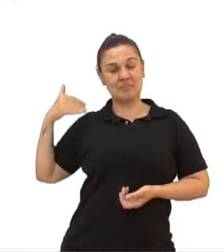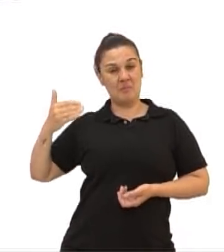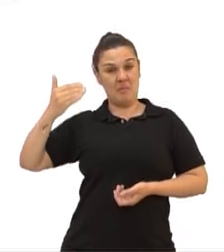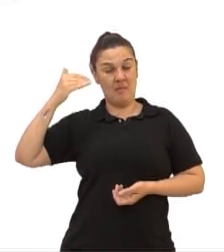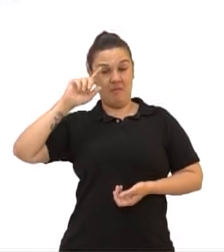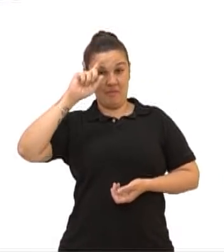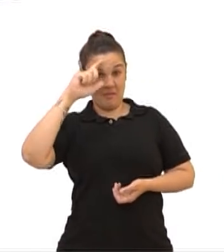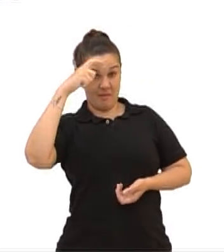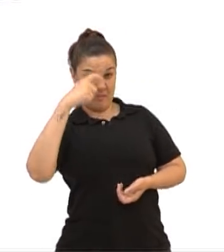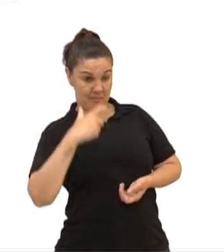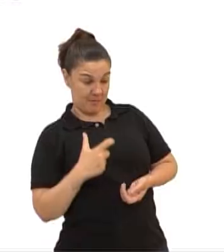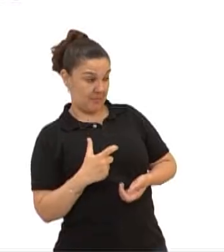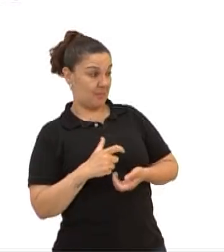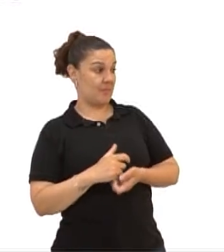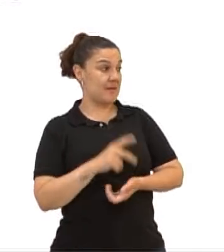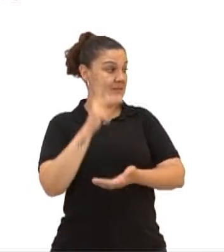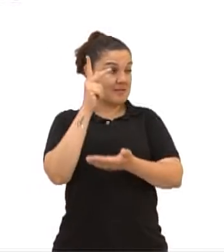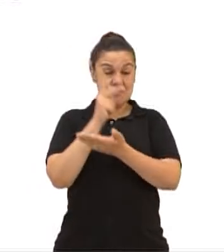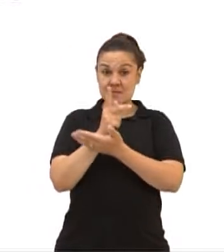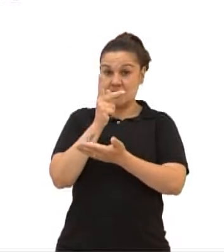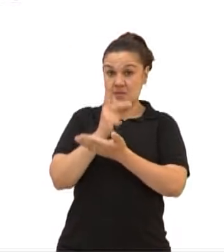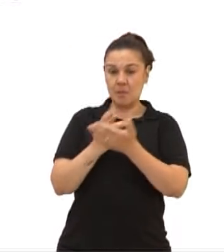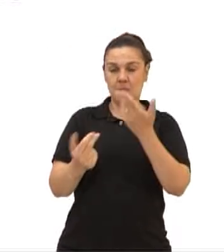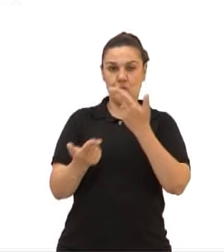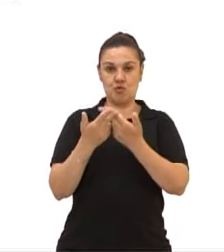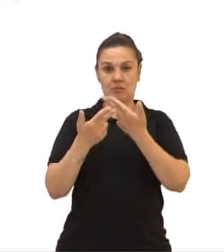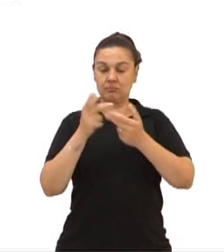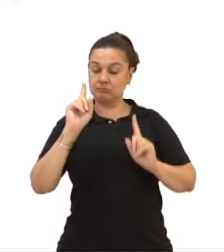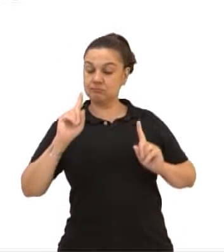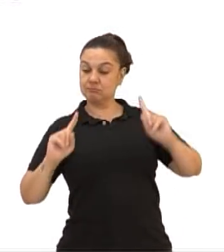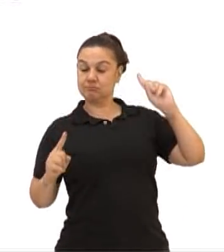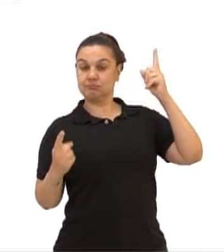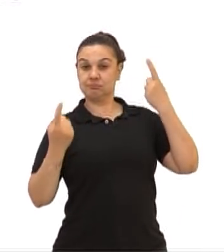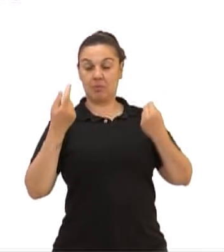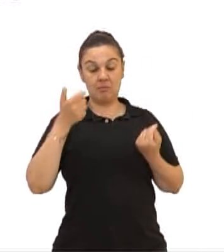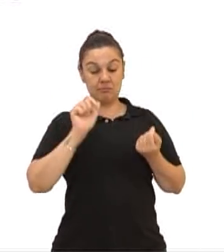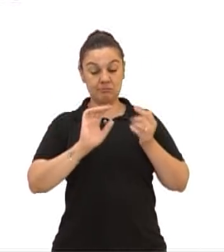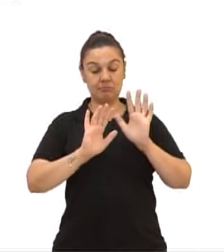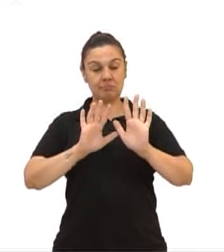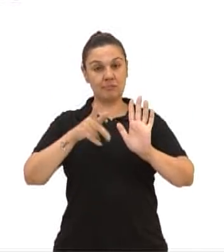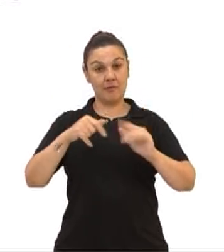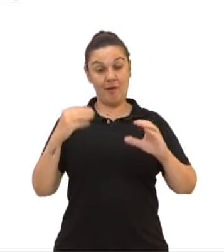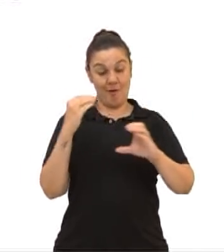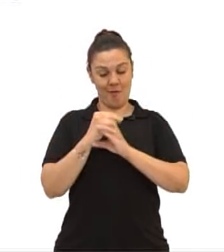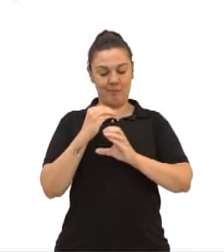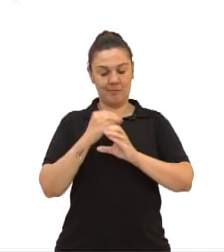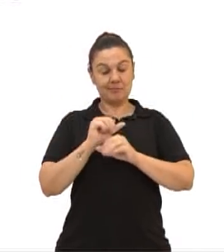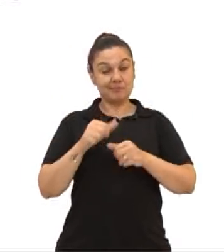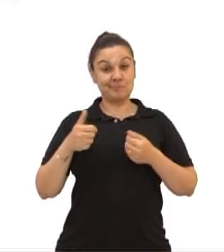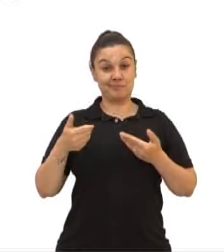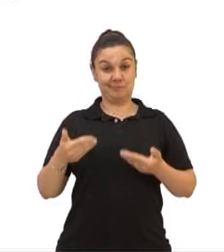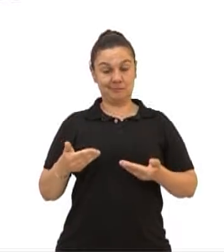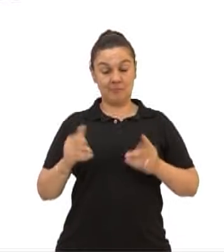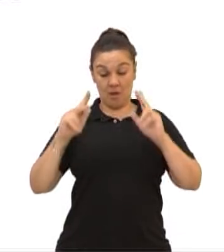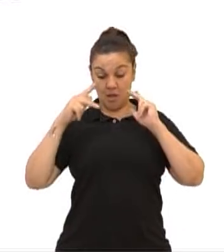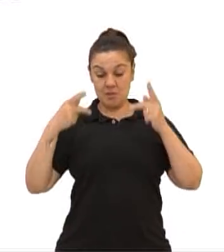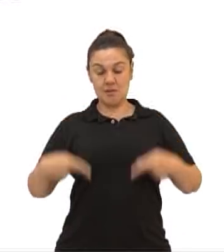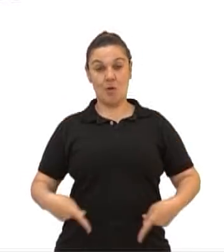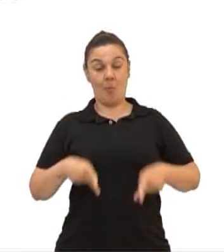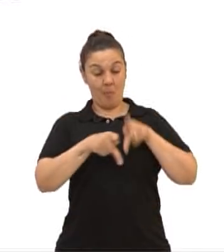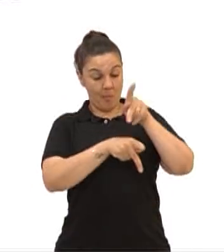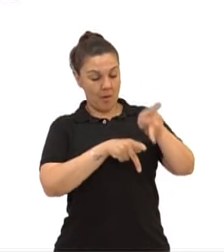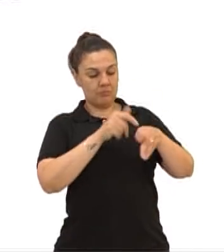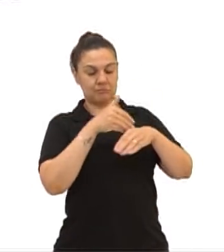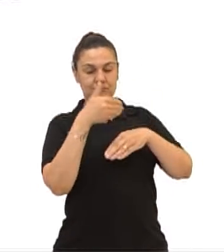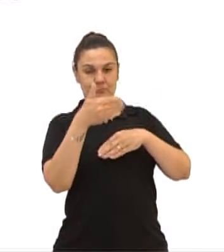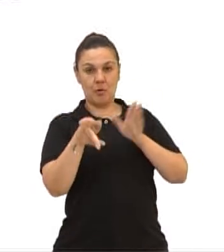ser humano, ele sempre fez uso de gestos corporais para se comunicar. Dessa forma, a humanidade ela se expressou